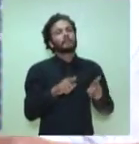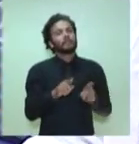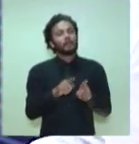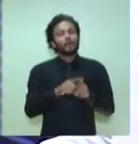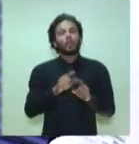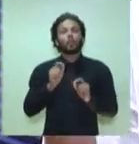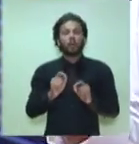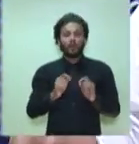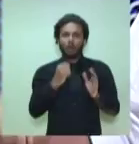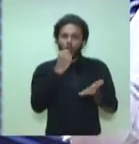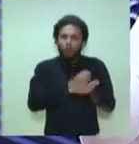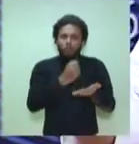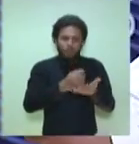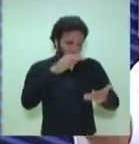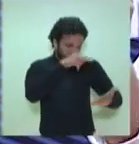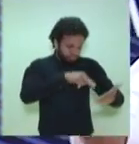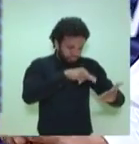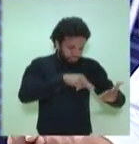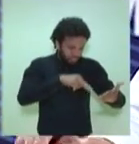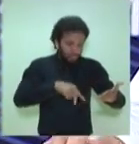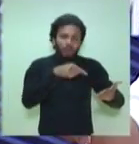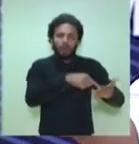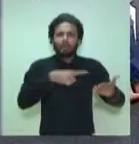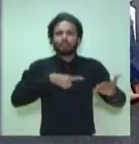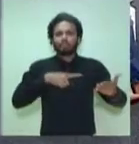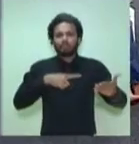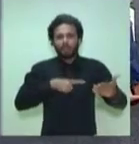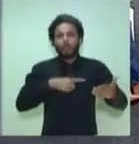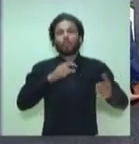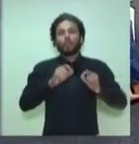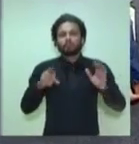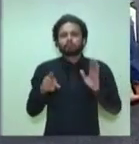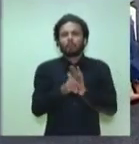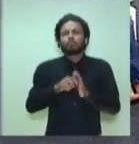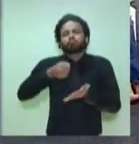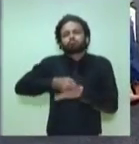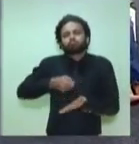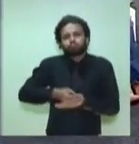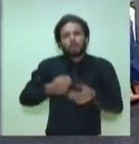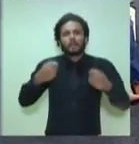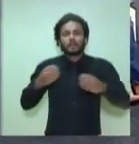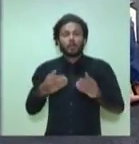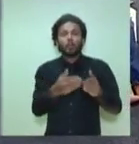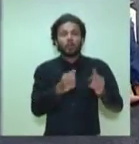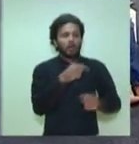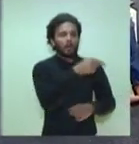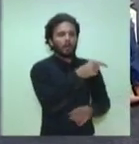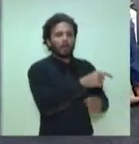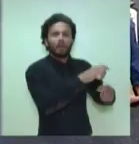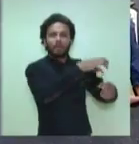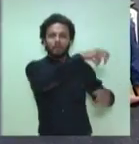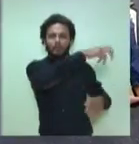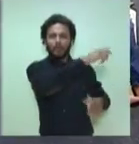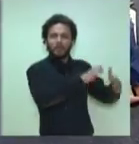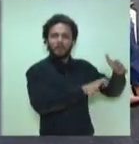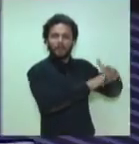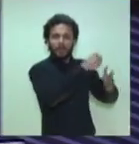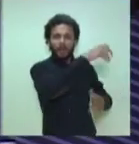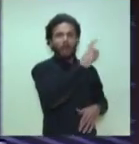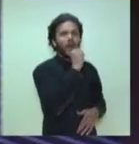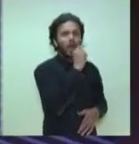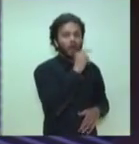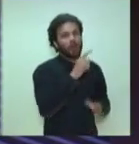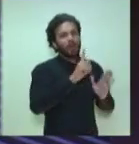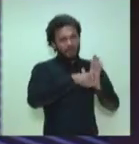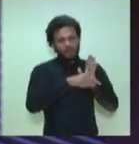no contrato. E nós não só vamos garantir, como vamos exigir que a empresa Manaus Ambiental pague todo o atrasado de quem